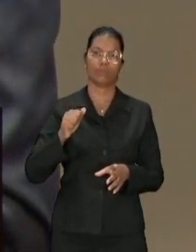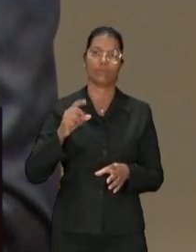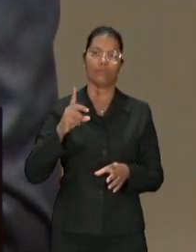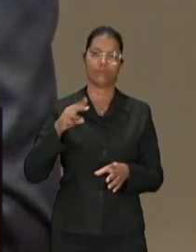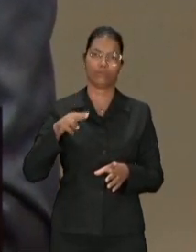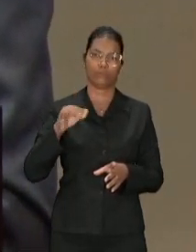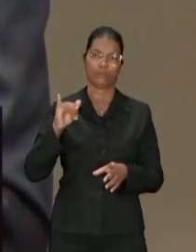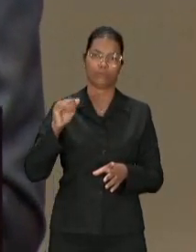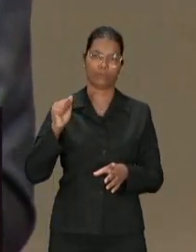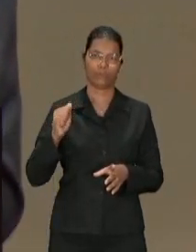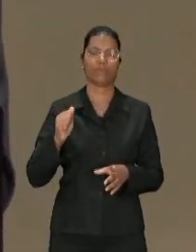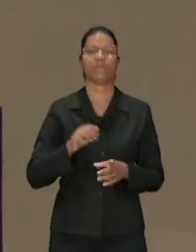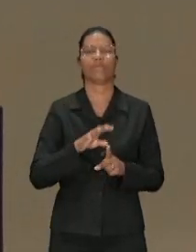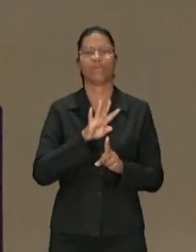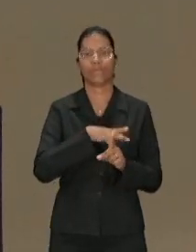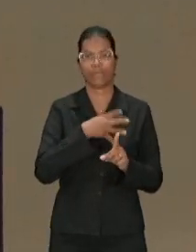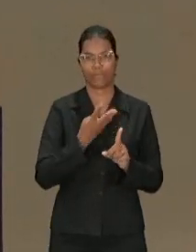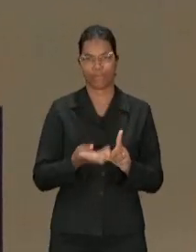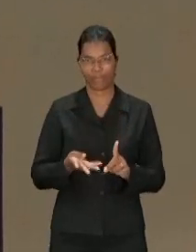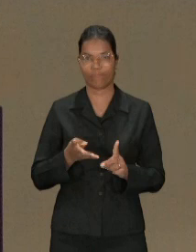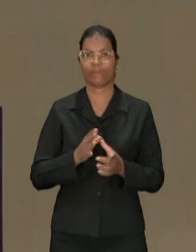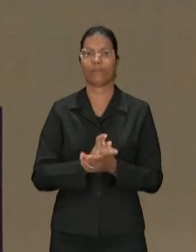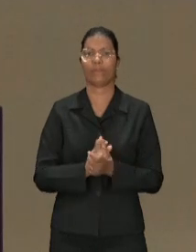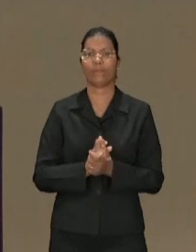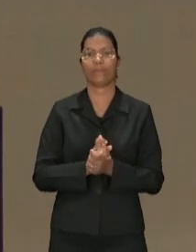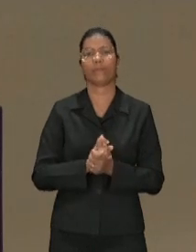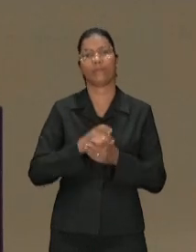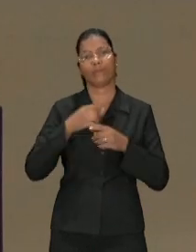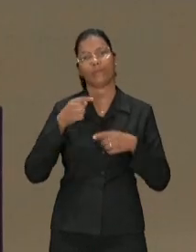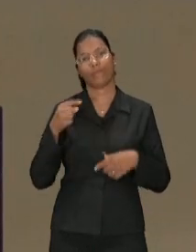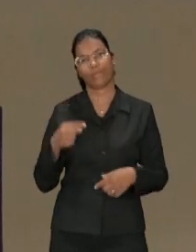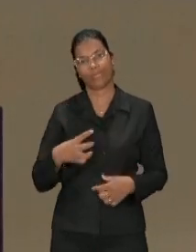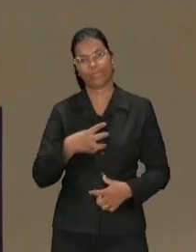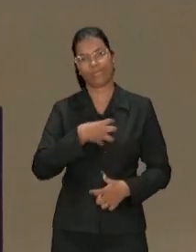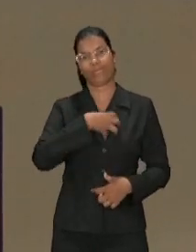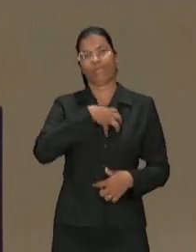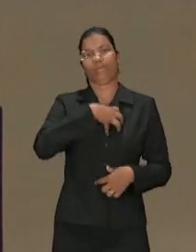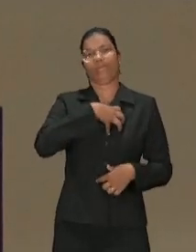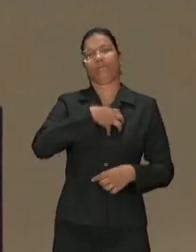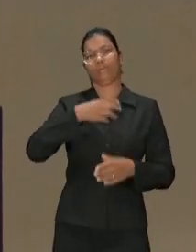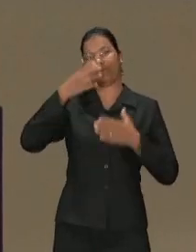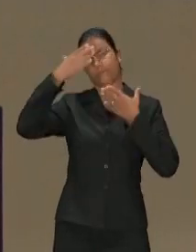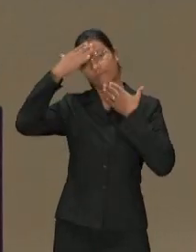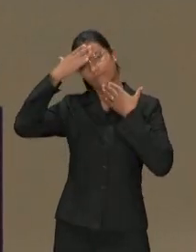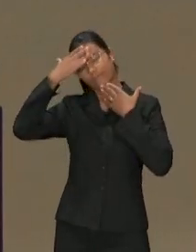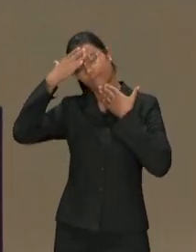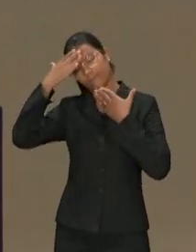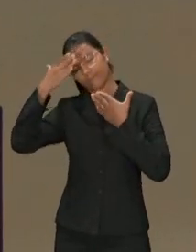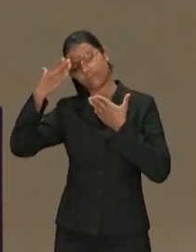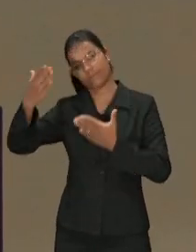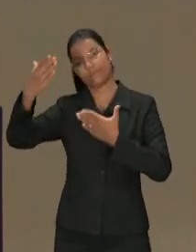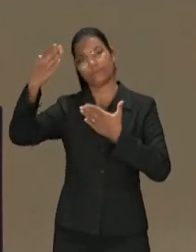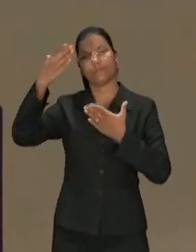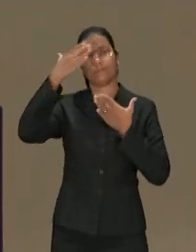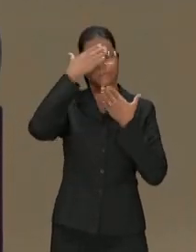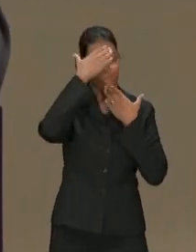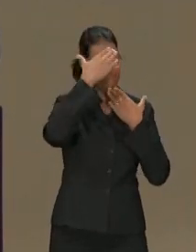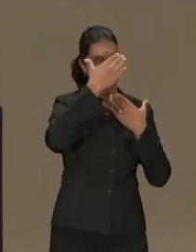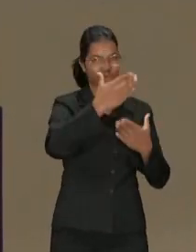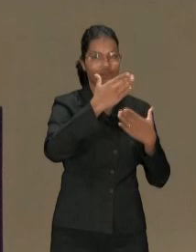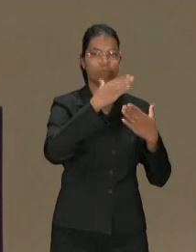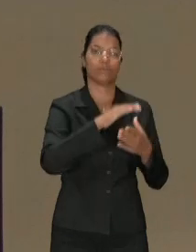honrados, felizes e agradecidos por uma honraria tão importante que é